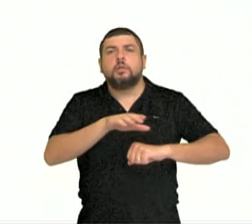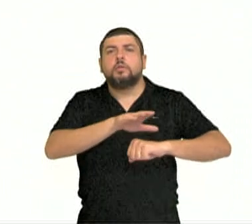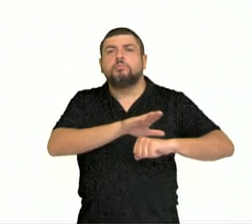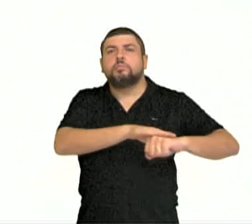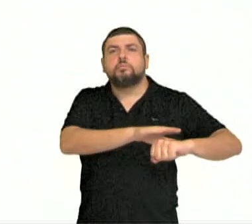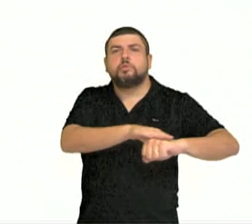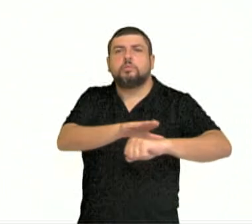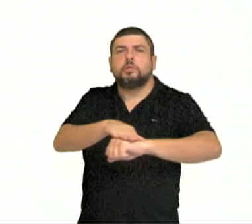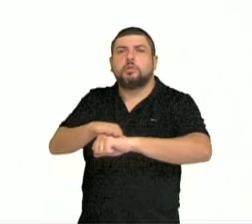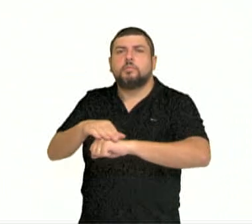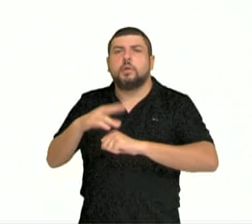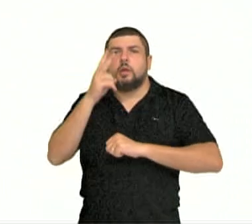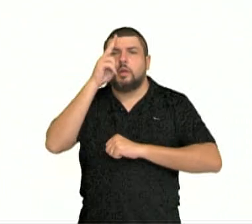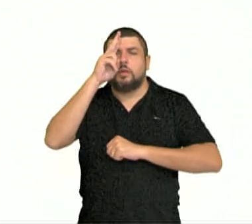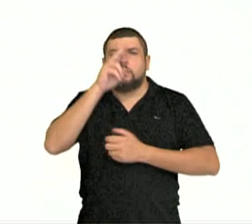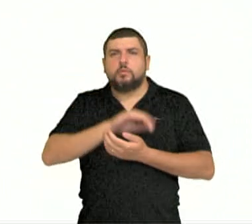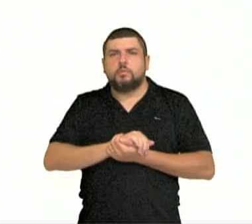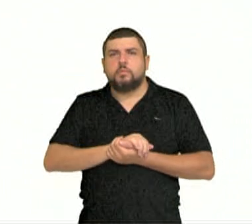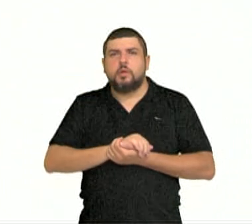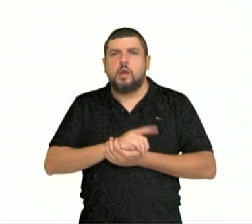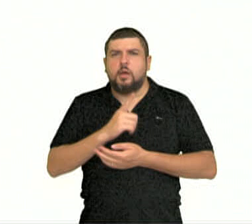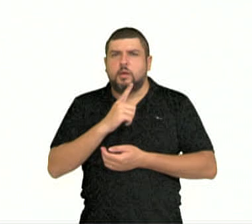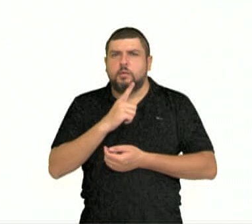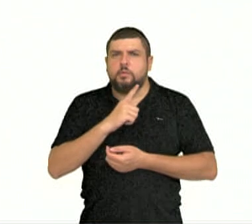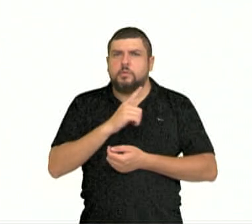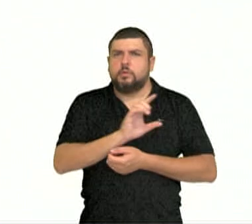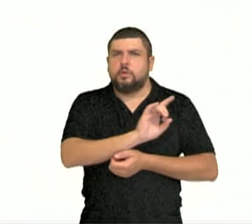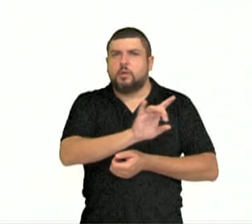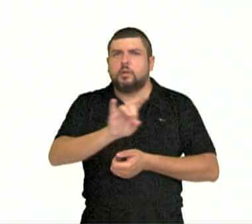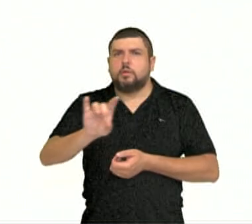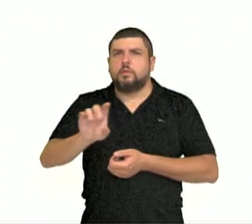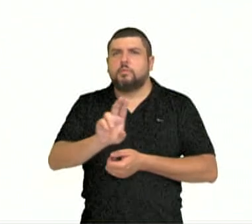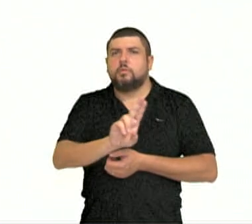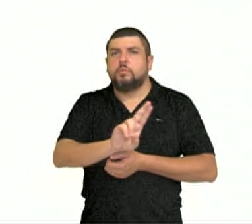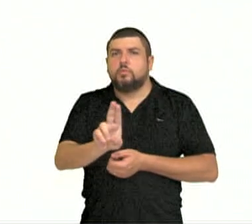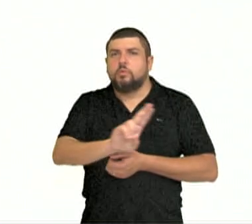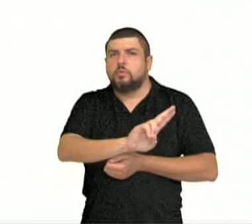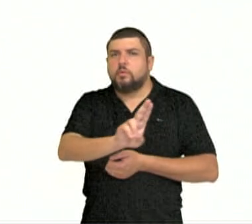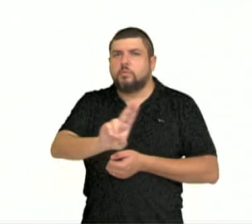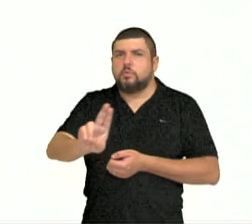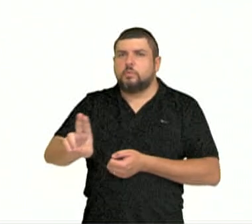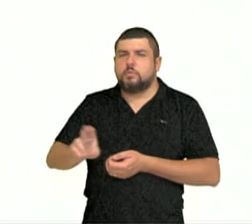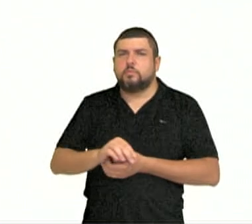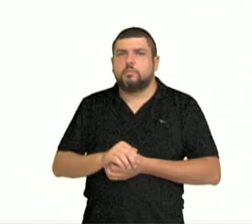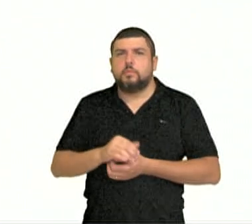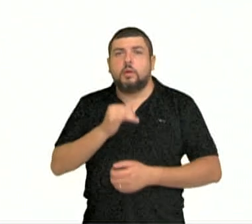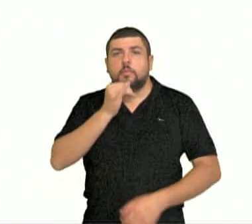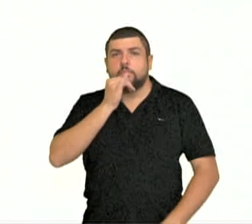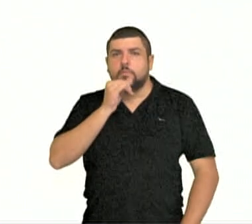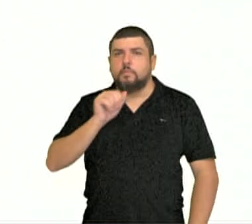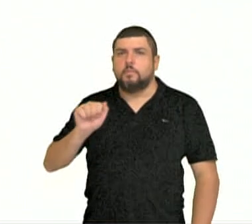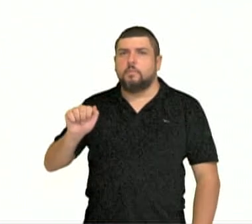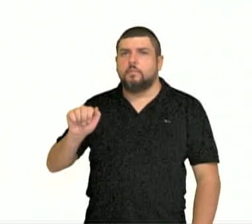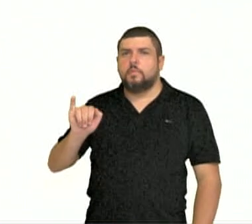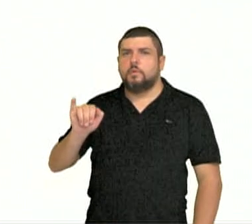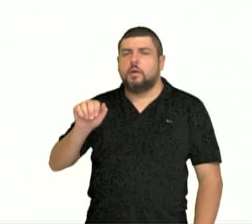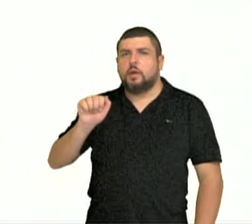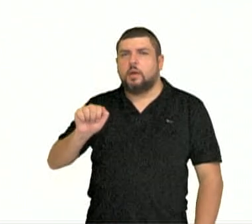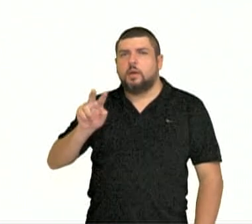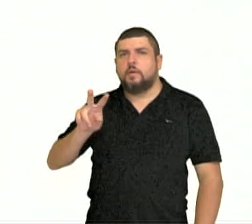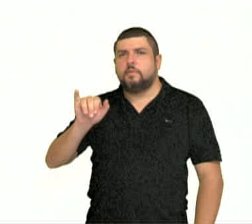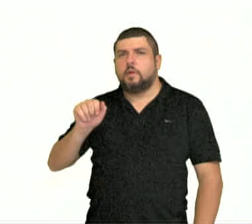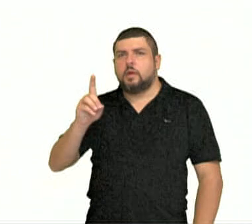cenas com um nome, né? Ou com uma função, né? Por exemplo, o aviador, né? Aviador é uma